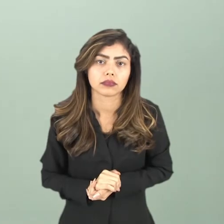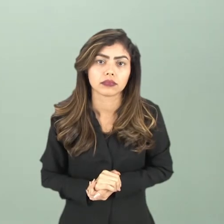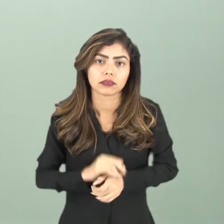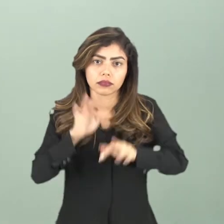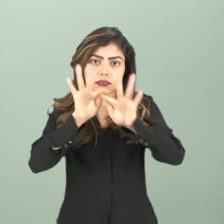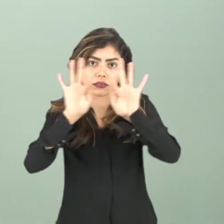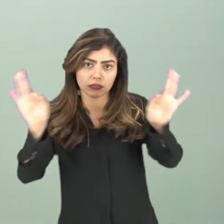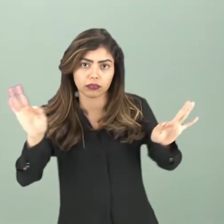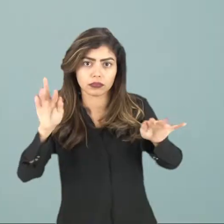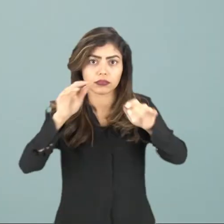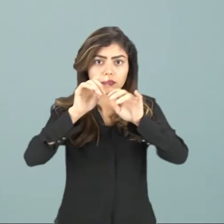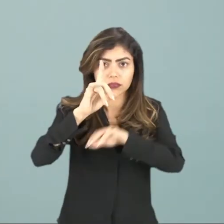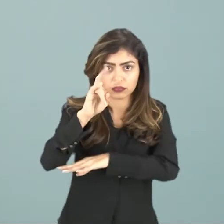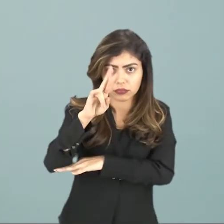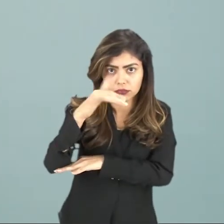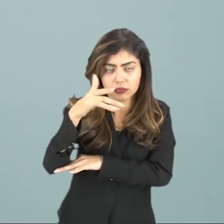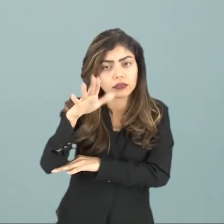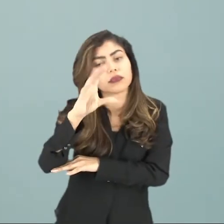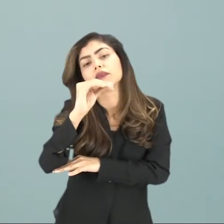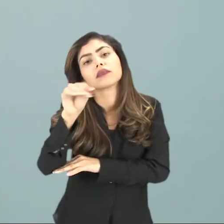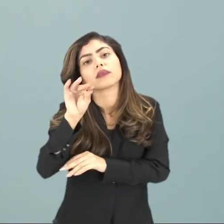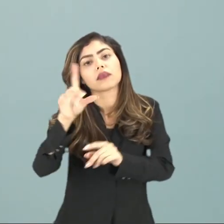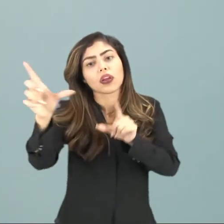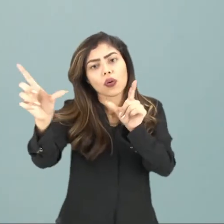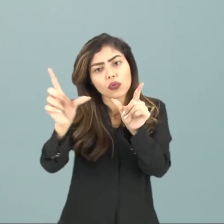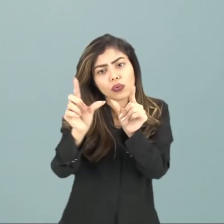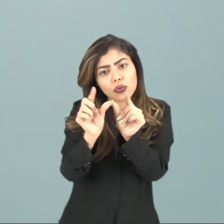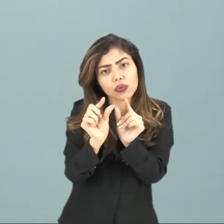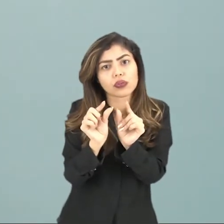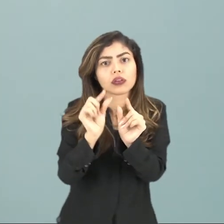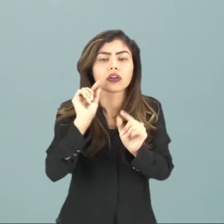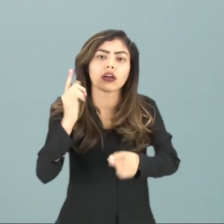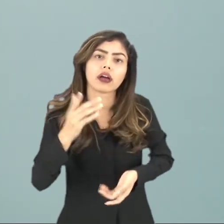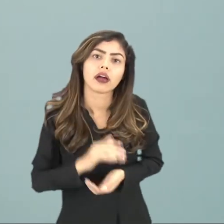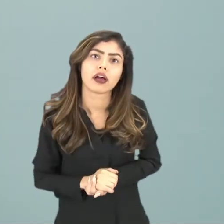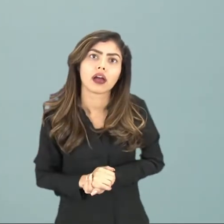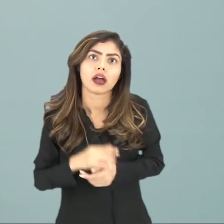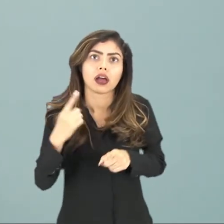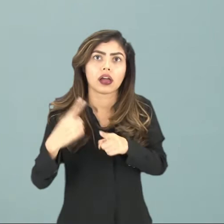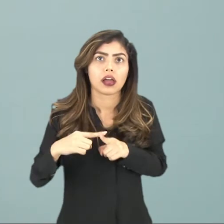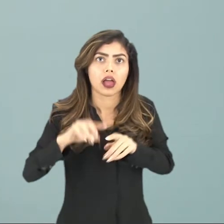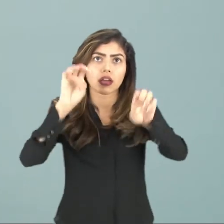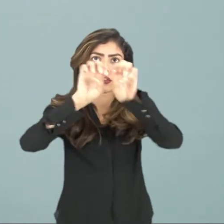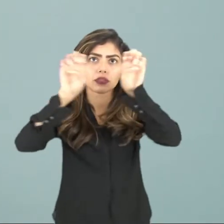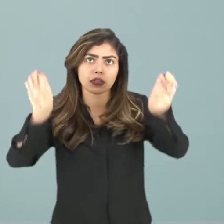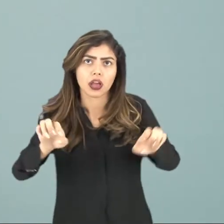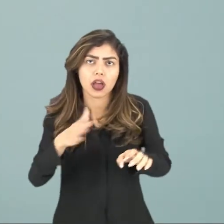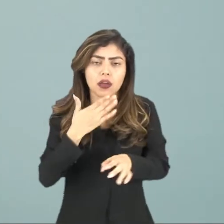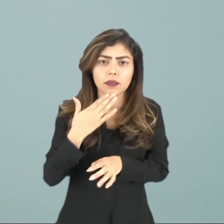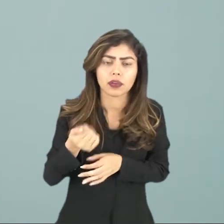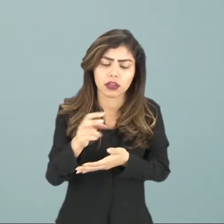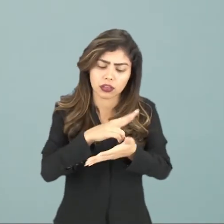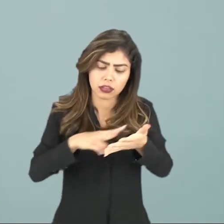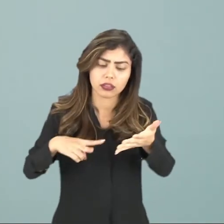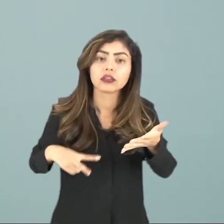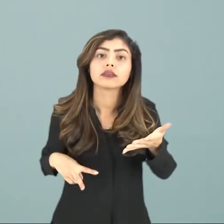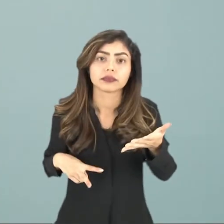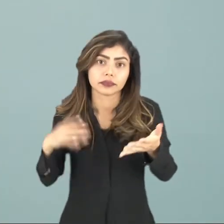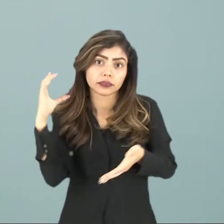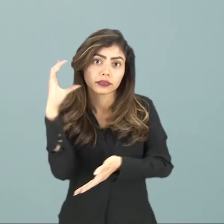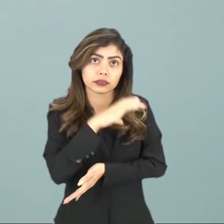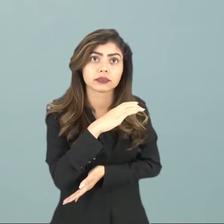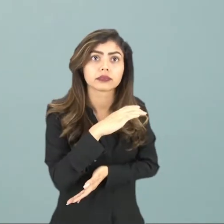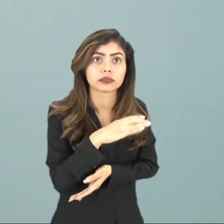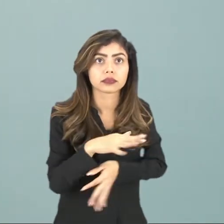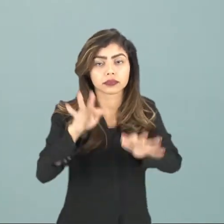As frases e as orações utilizadas têm que ser curtinhas, tá? E de forma estrutural, para que a sua leitura seja